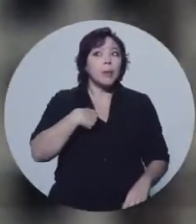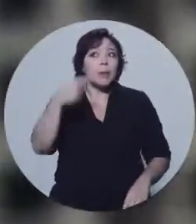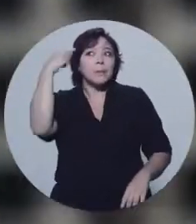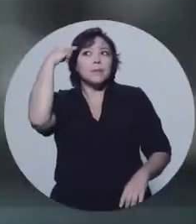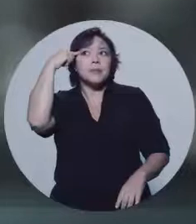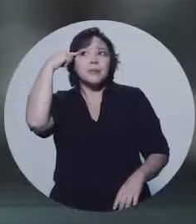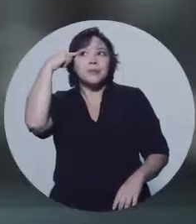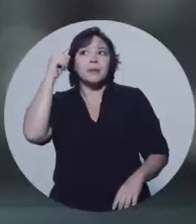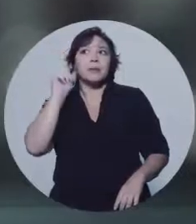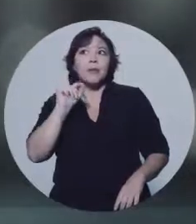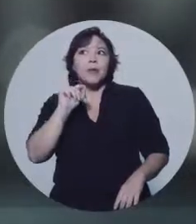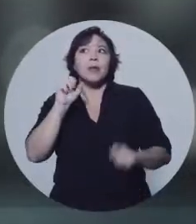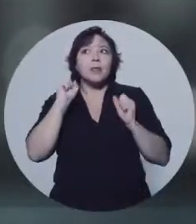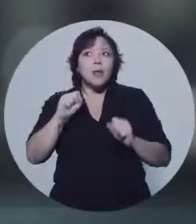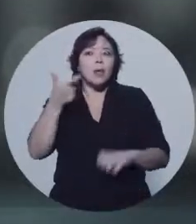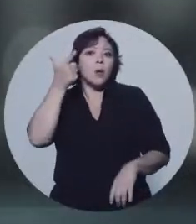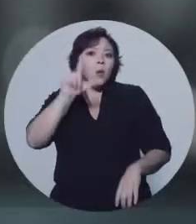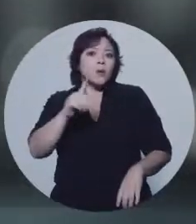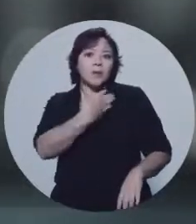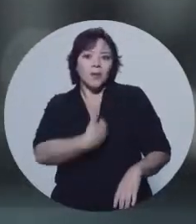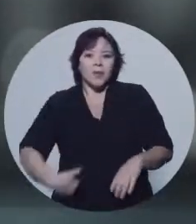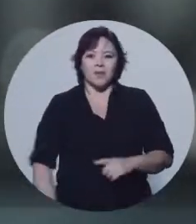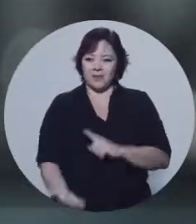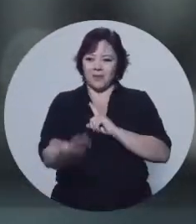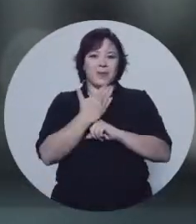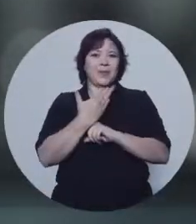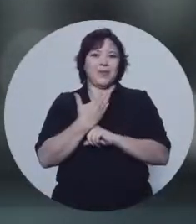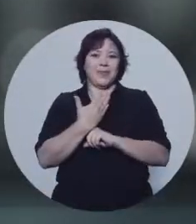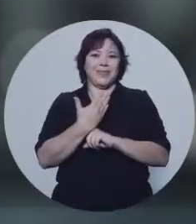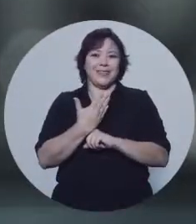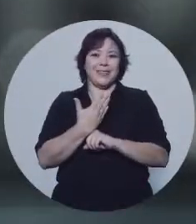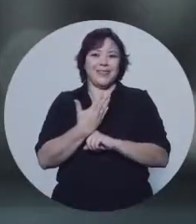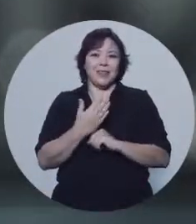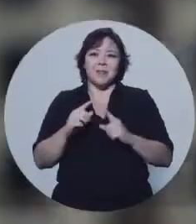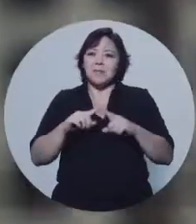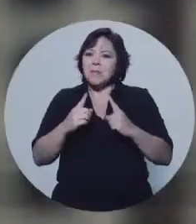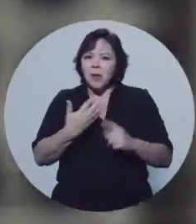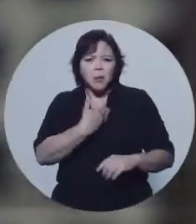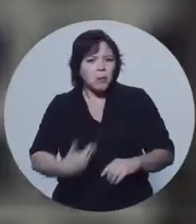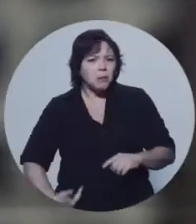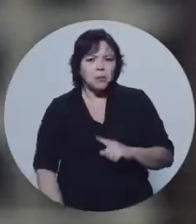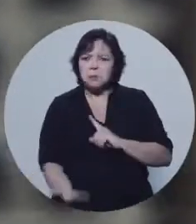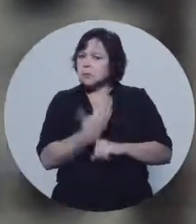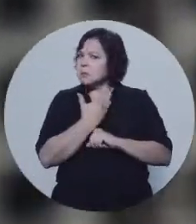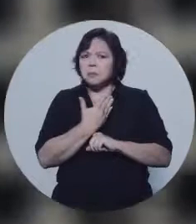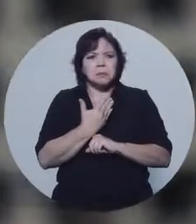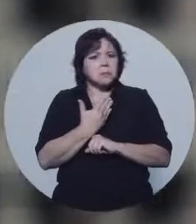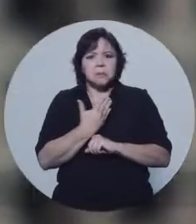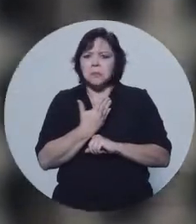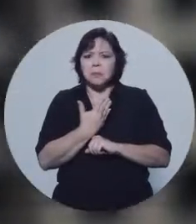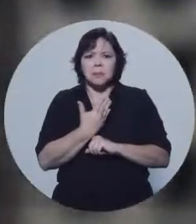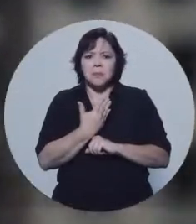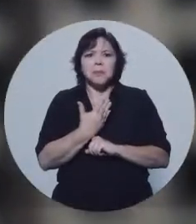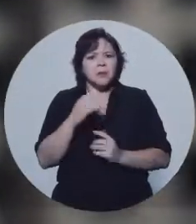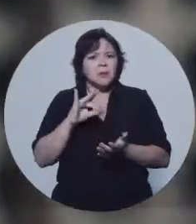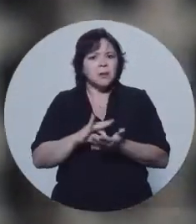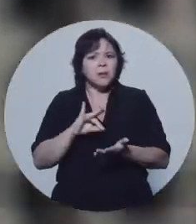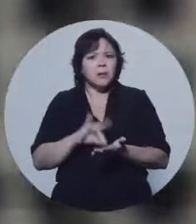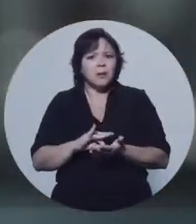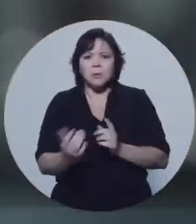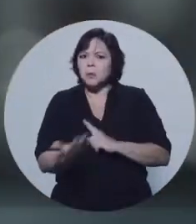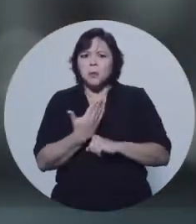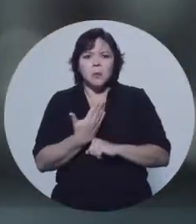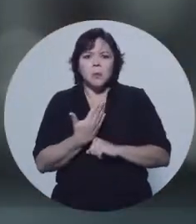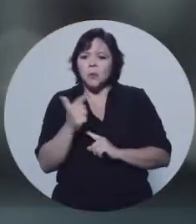achava que ia conseguir, através do governo, através do Estado, me ajudar. O governo não ajuda. Ele não ajuda, ele não